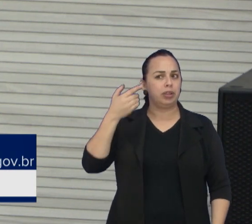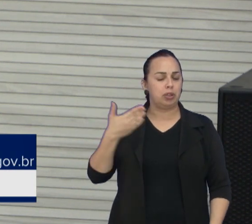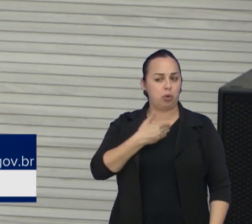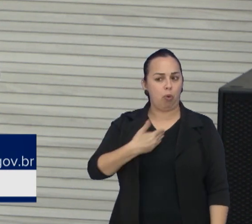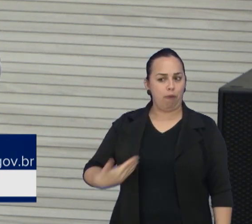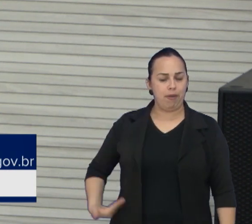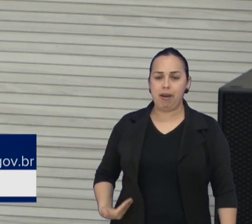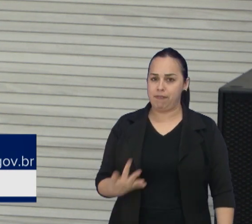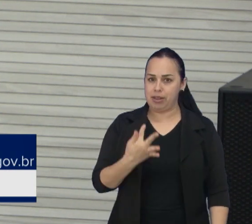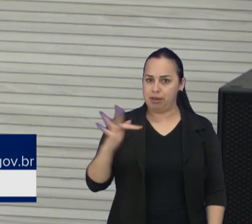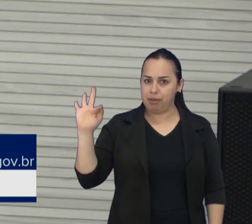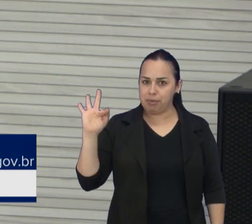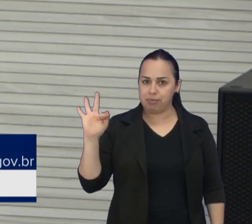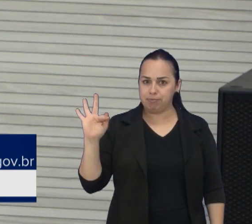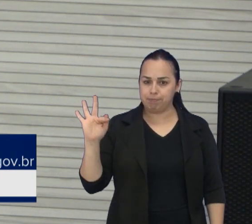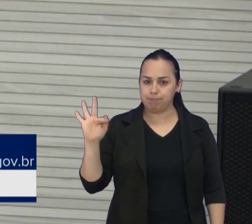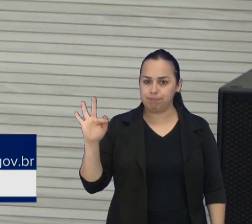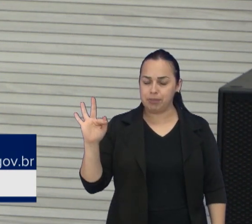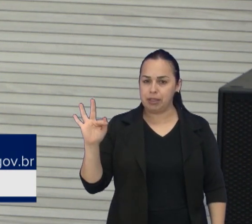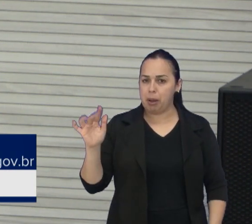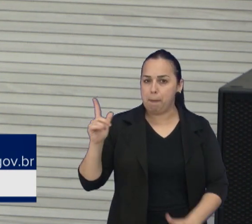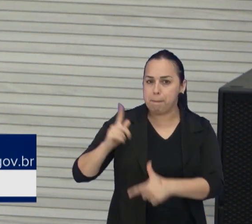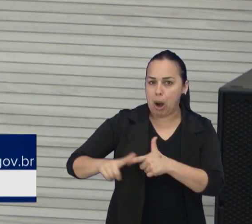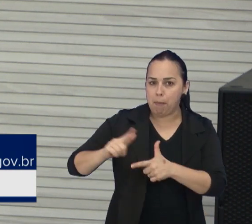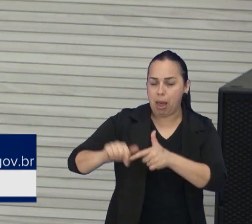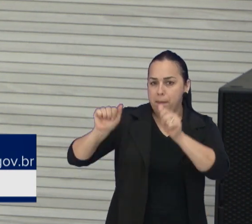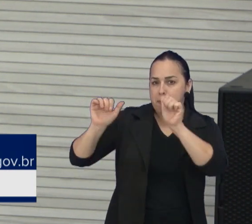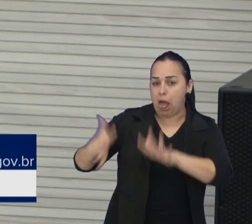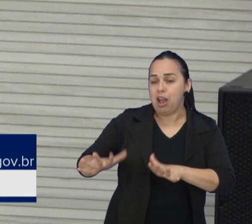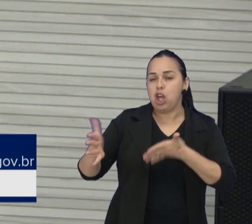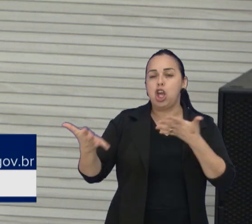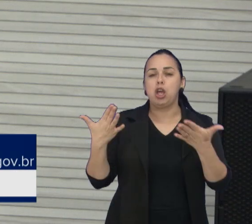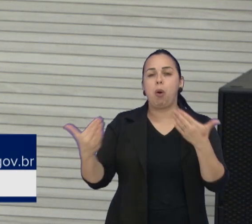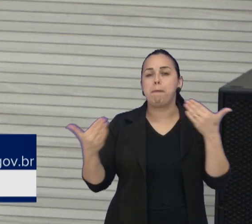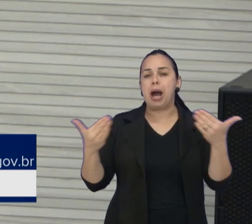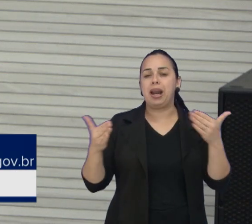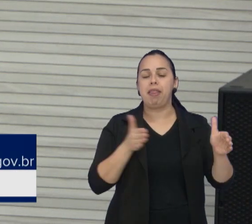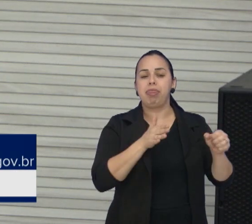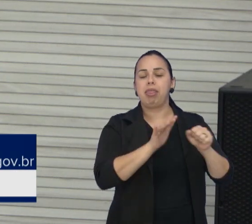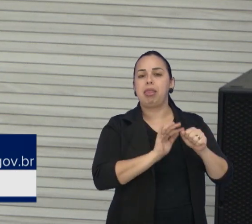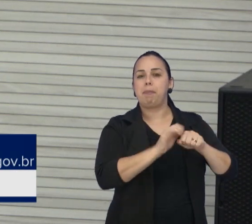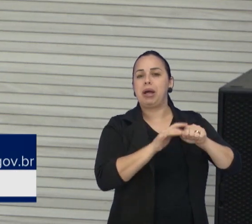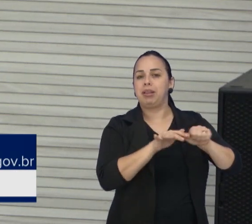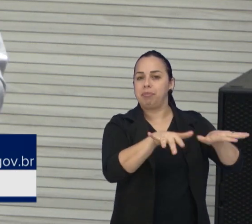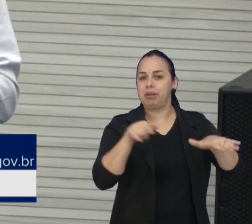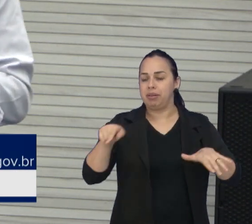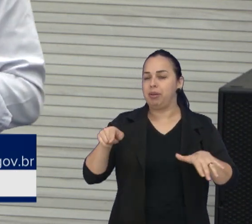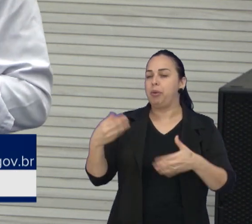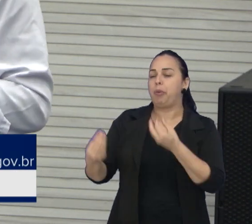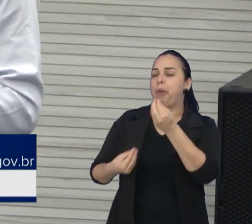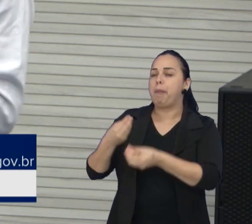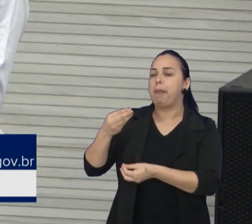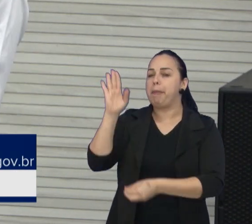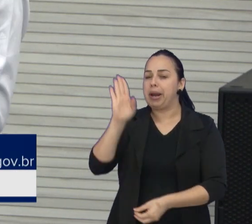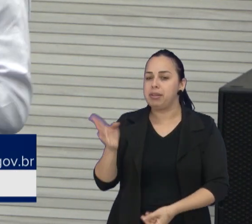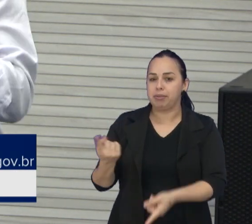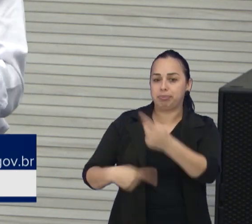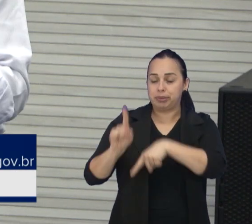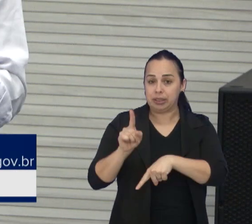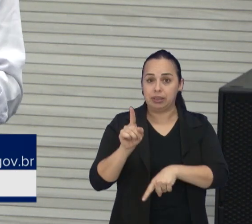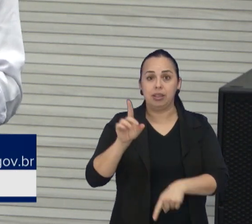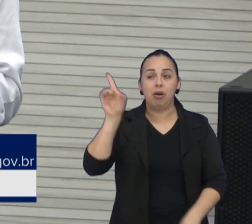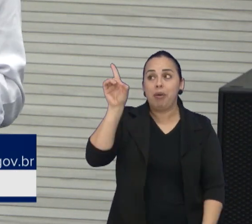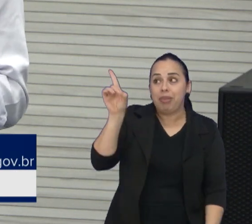federal que está aí pegasse uma crise da pandemia, como é que estaria ficado o nosso Brasil? A dengue é